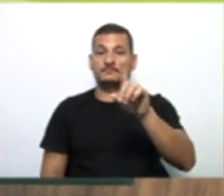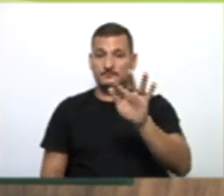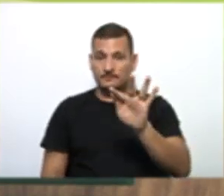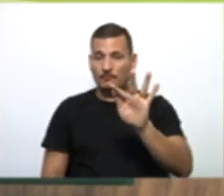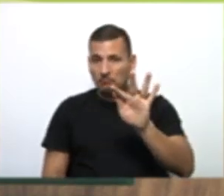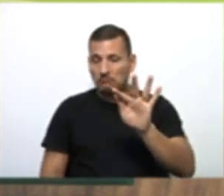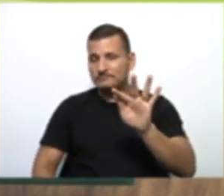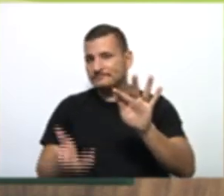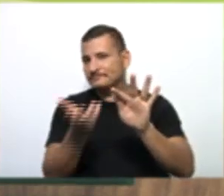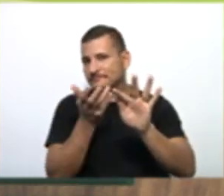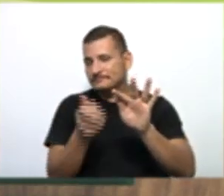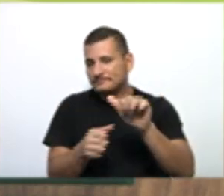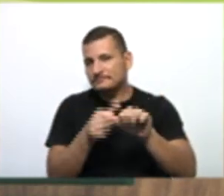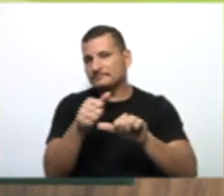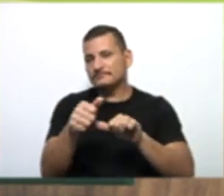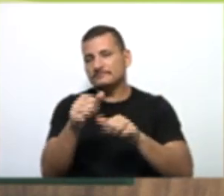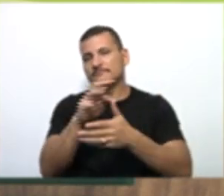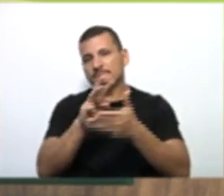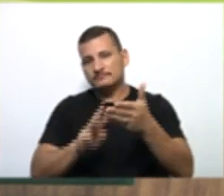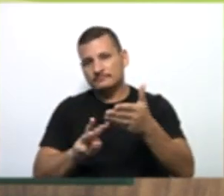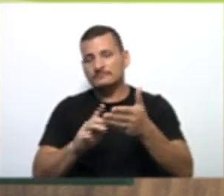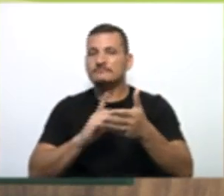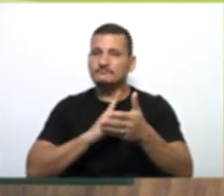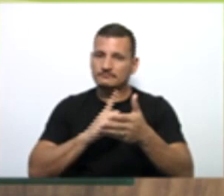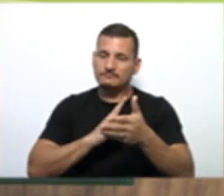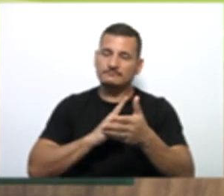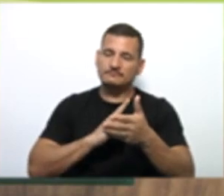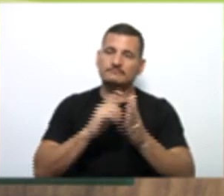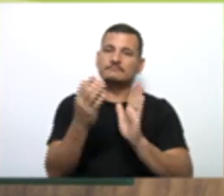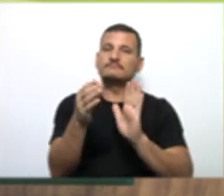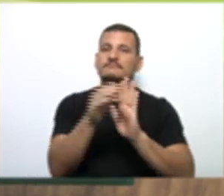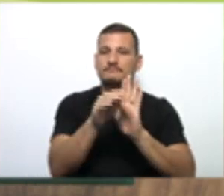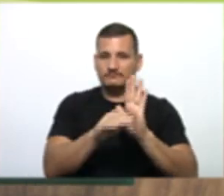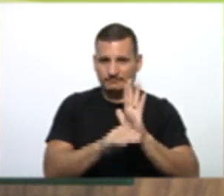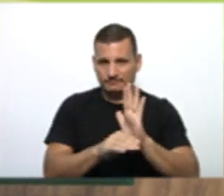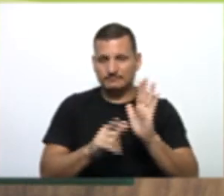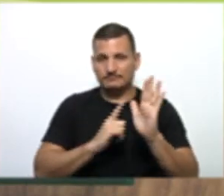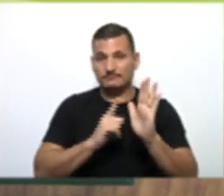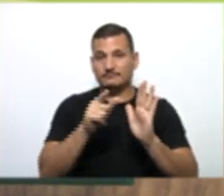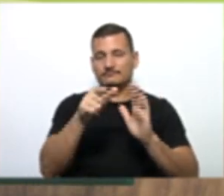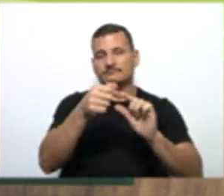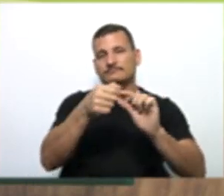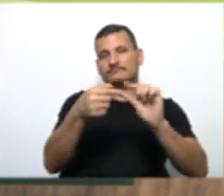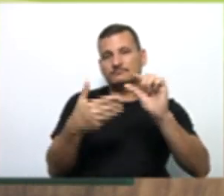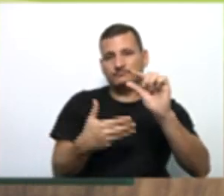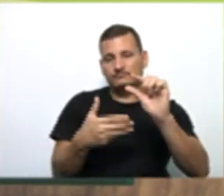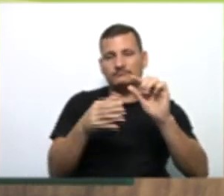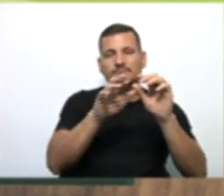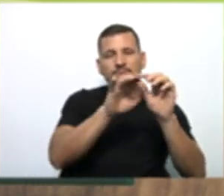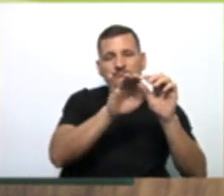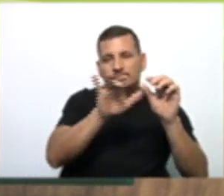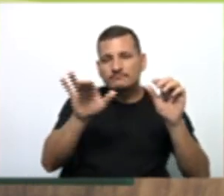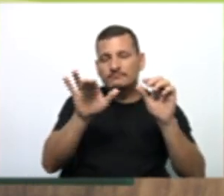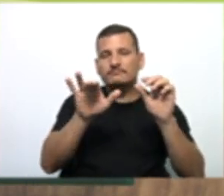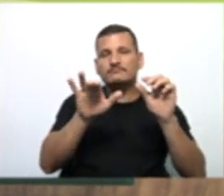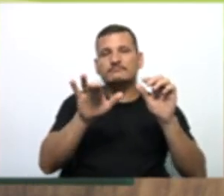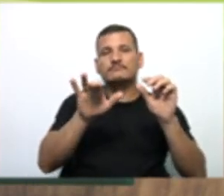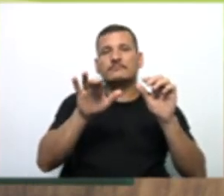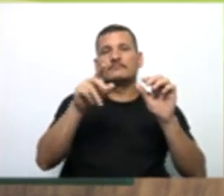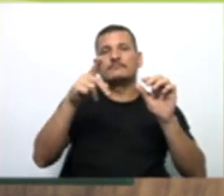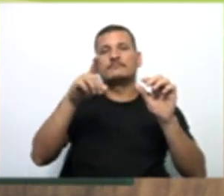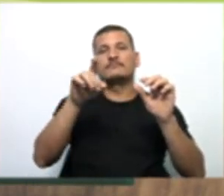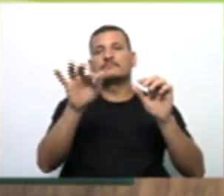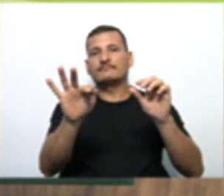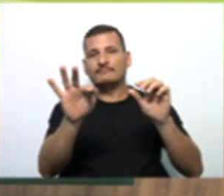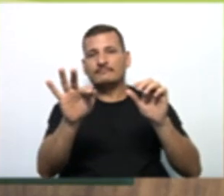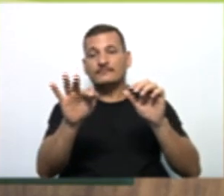para Word, existe um programa chamado Small PDF. Vocês vão entrar lá no Google e vocês vão digitar Small PDF e aí vocês vão ter essa